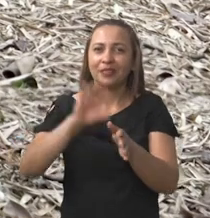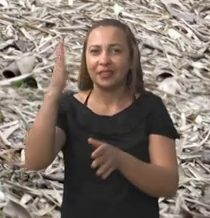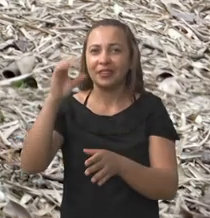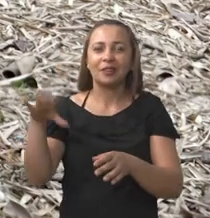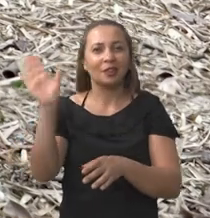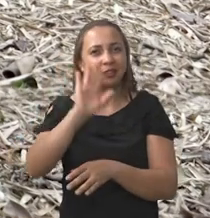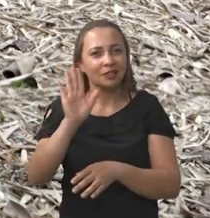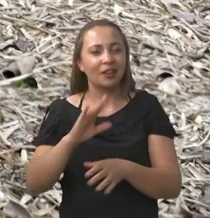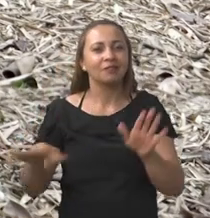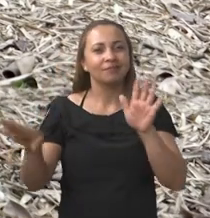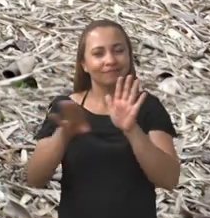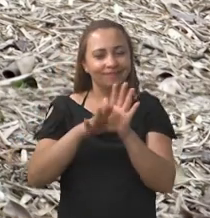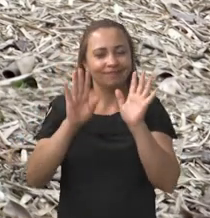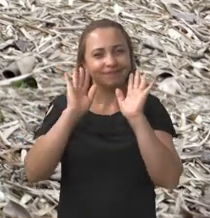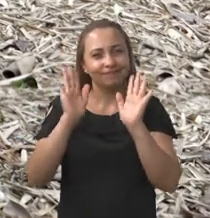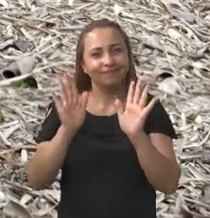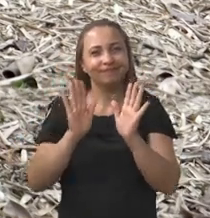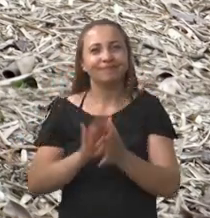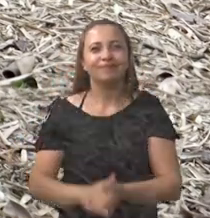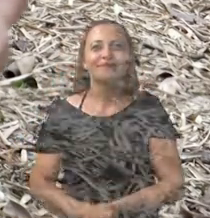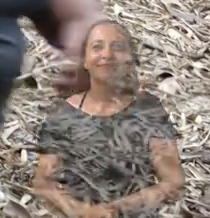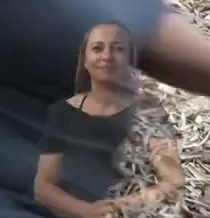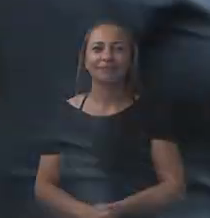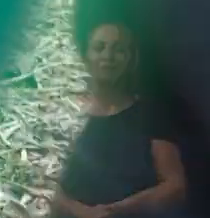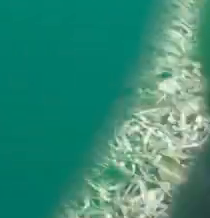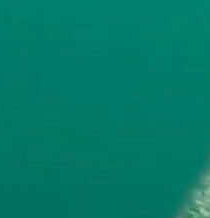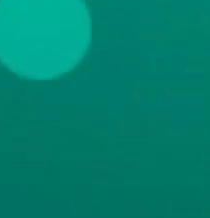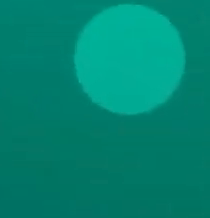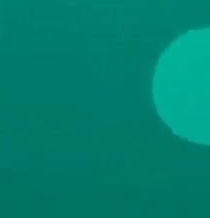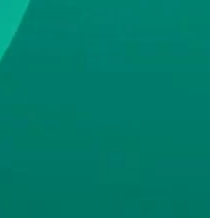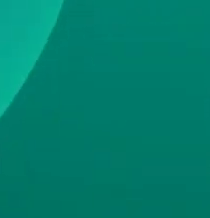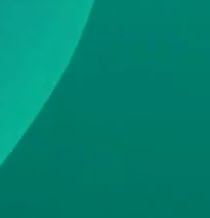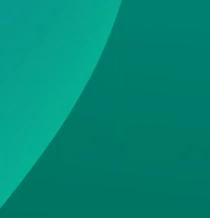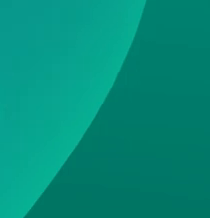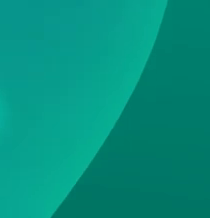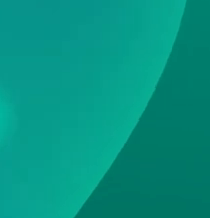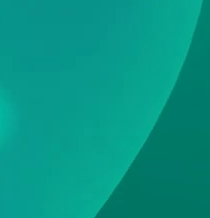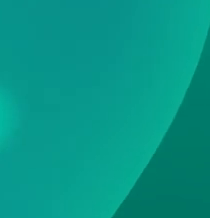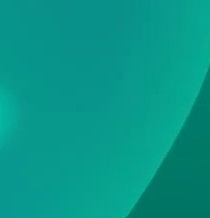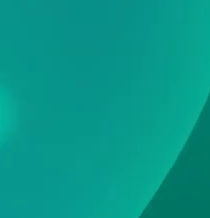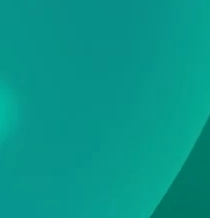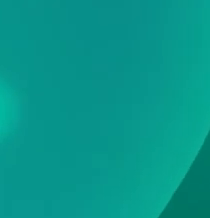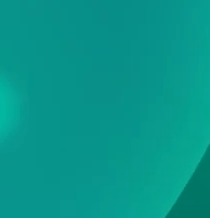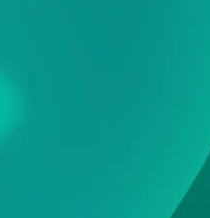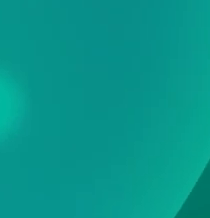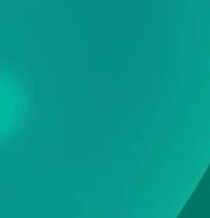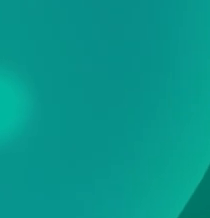para você. Tchau, tchau e até lá! Tchau, tchau!